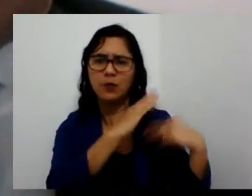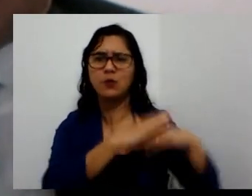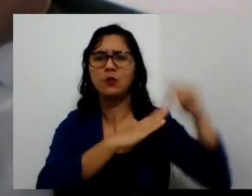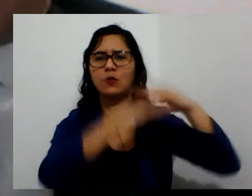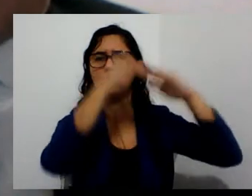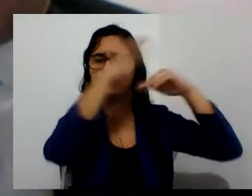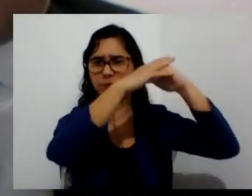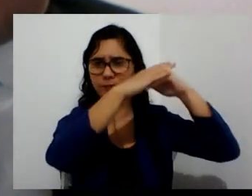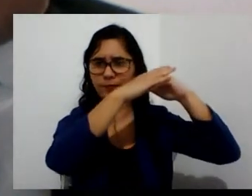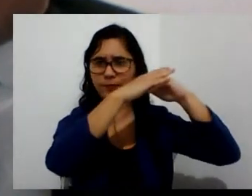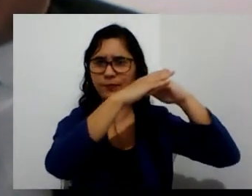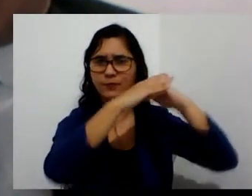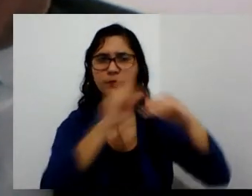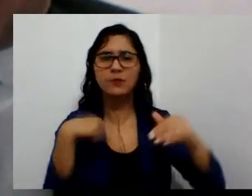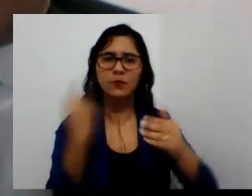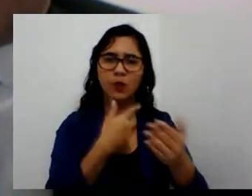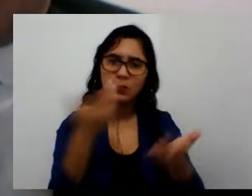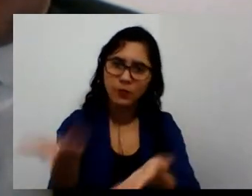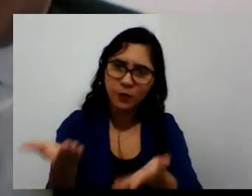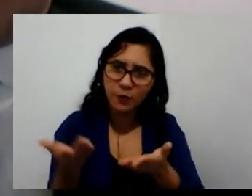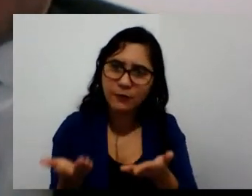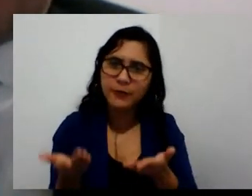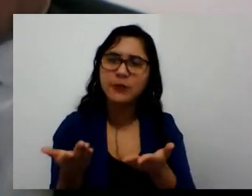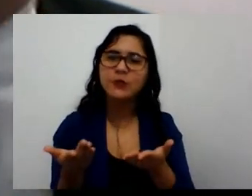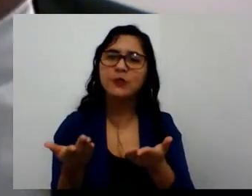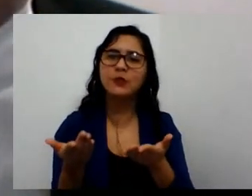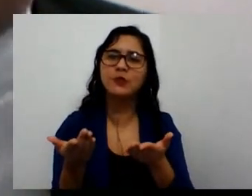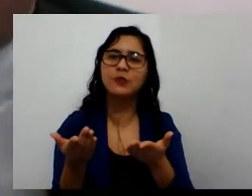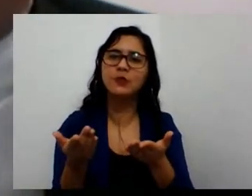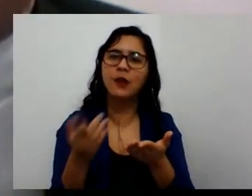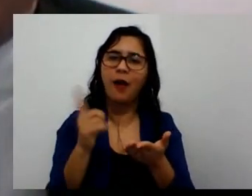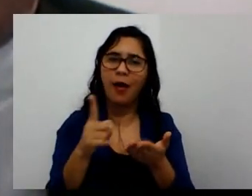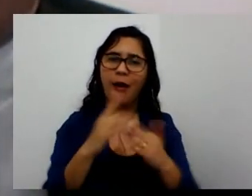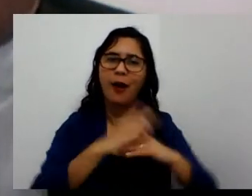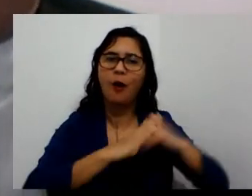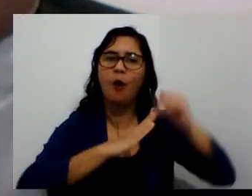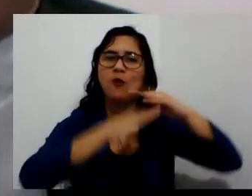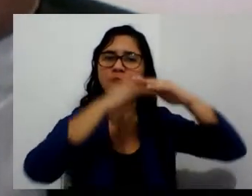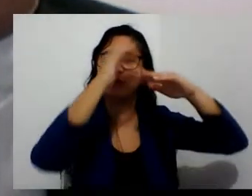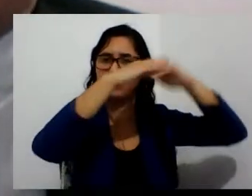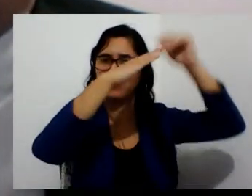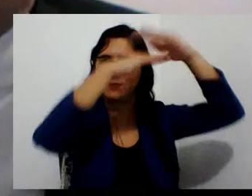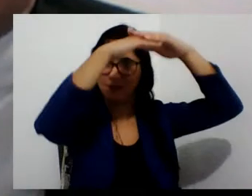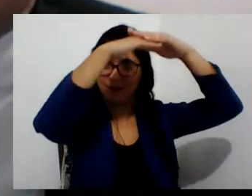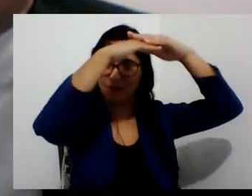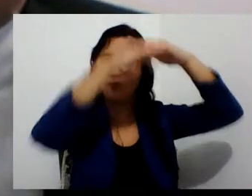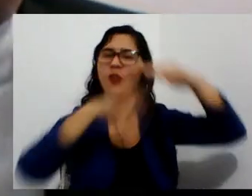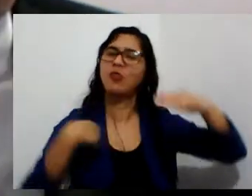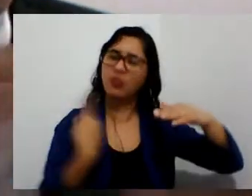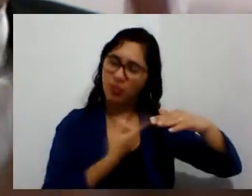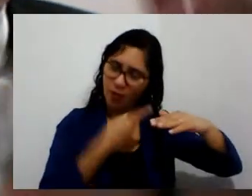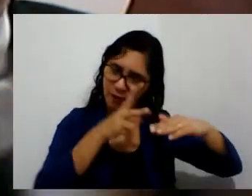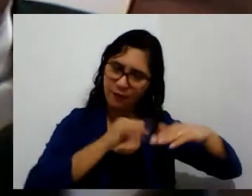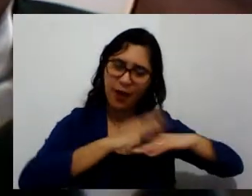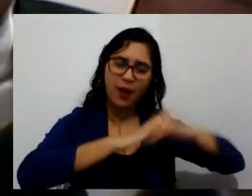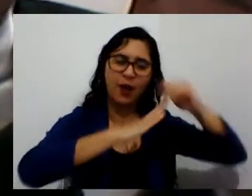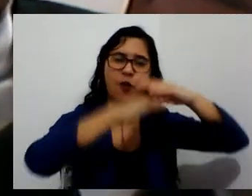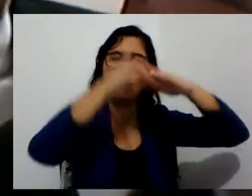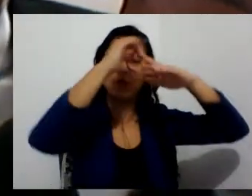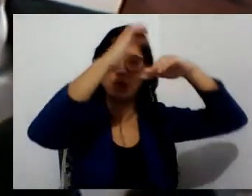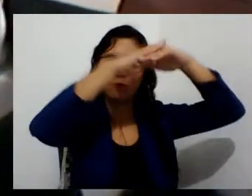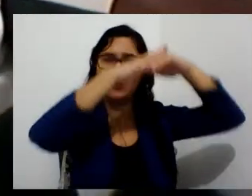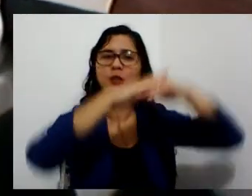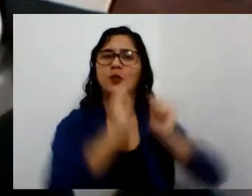construir. Nosso convite é para a construção. Vamos construir juntos